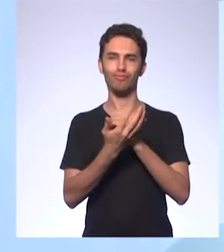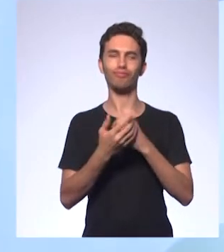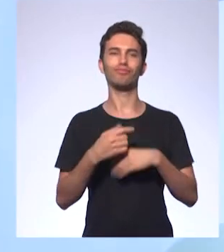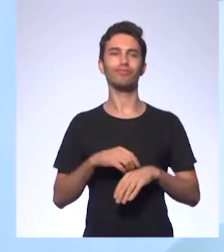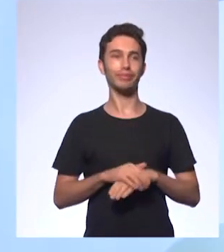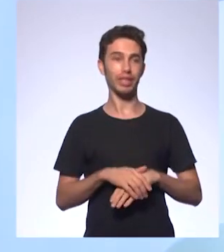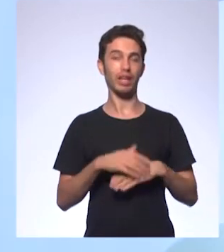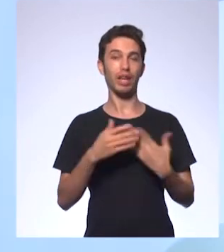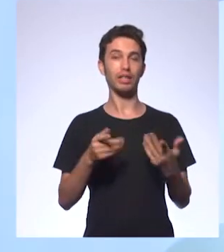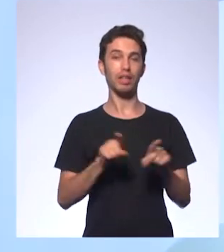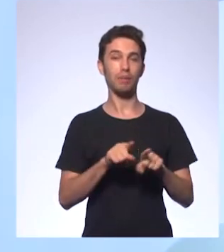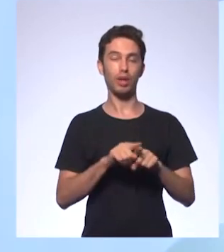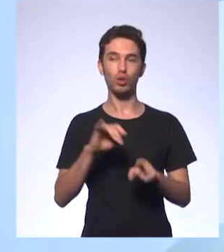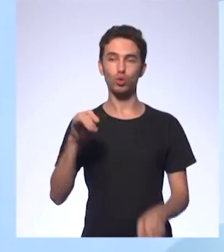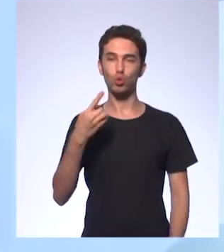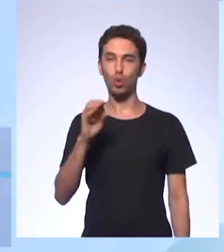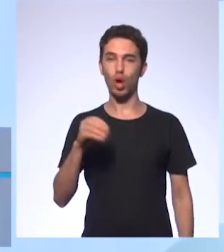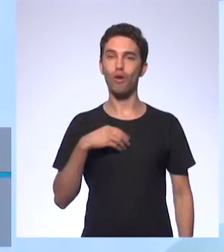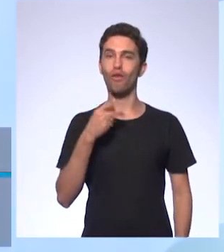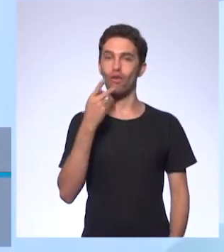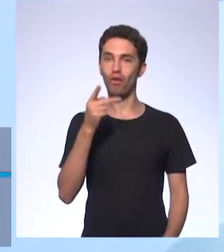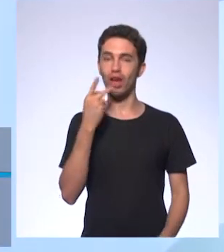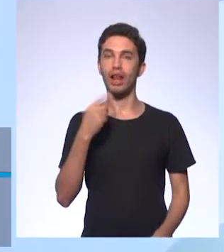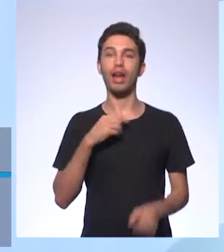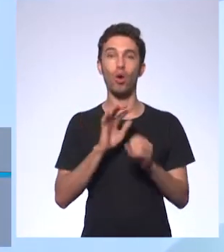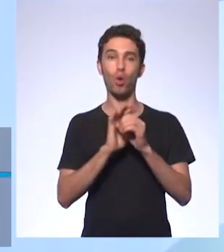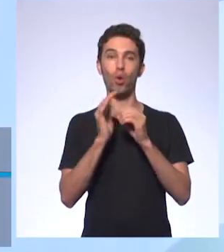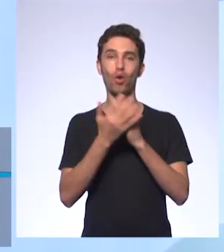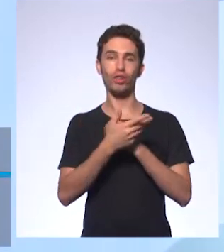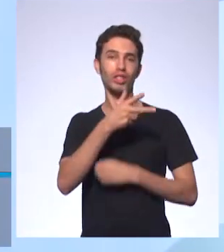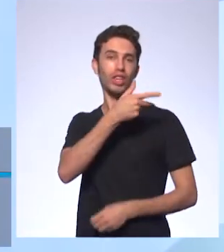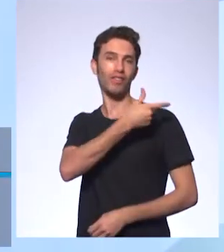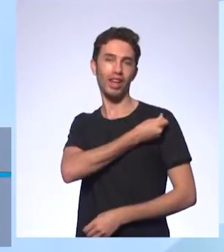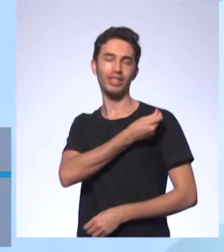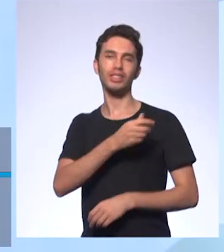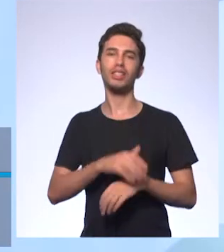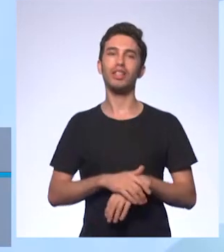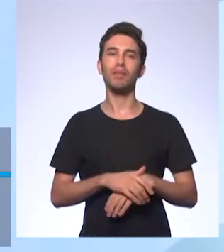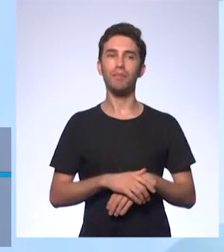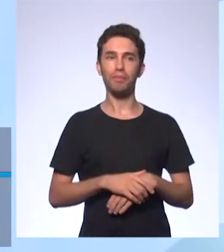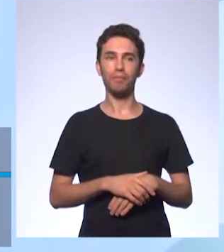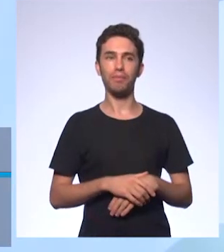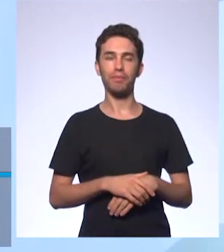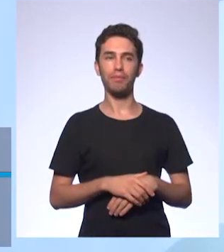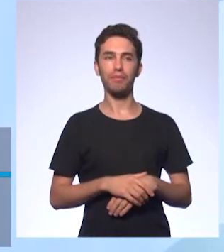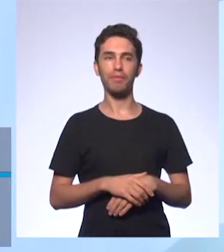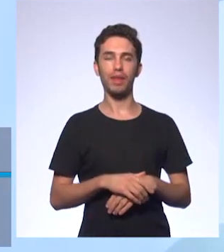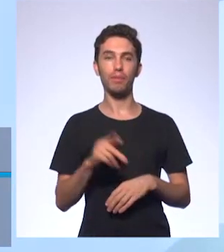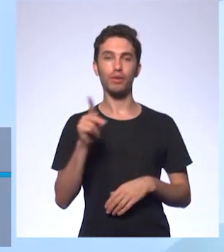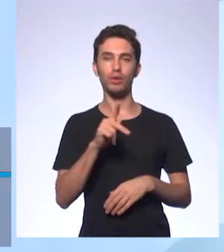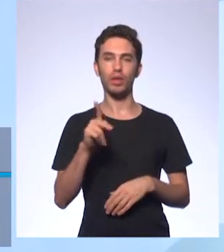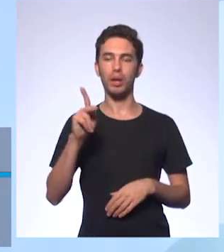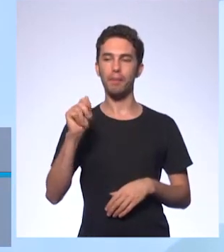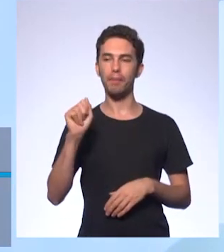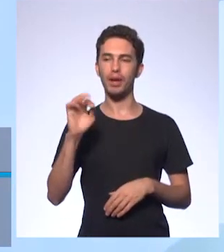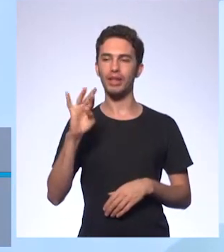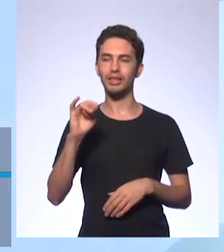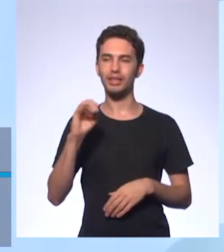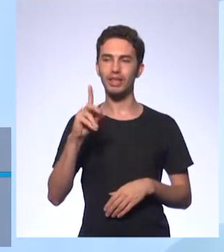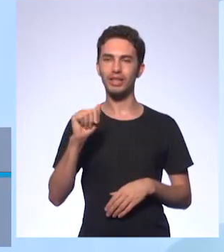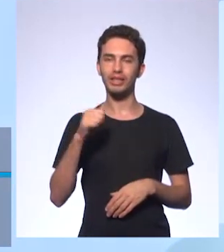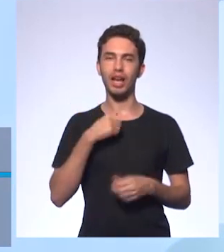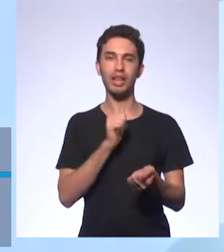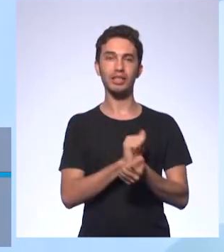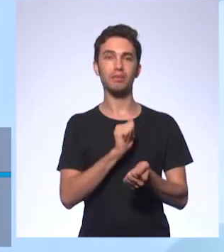pandemia. O aluno João Lucas, ele fala também Covid e vacina. Alguns professores, deixa eu ver aqui, a Patrícia acabou falando, a espera da vacina